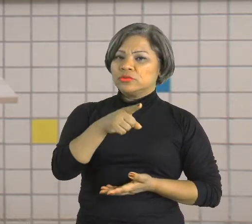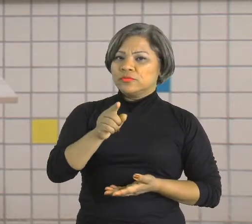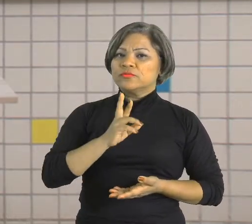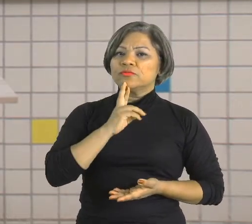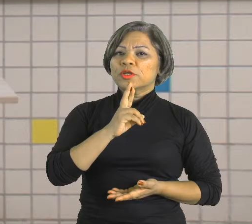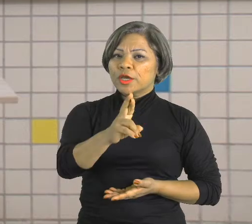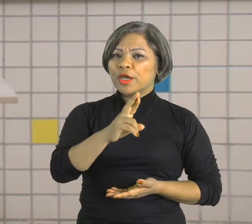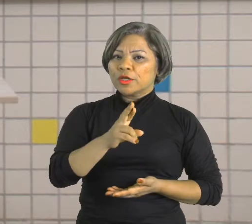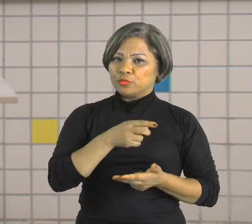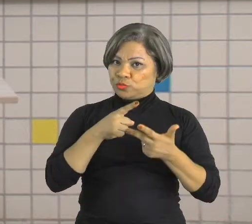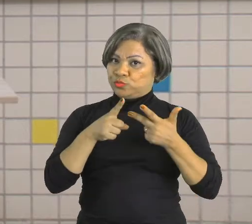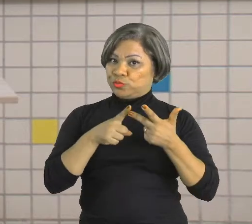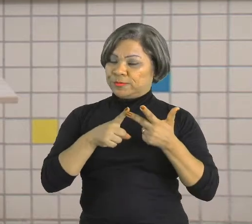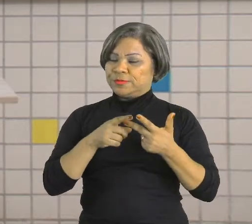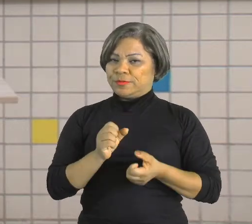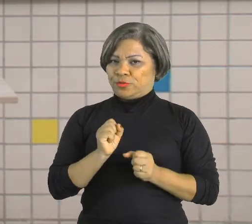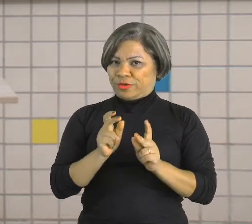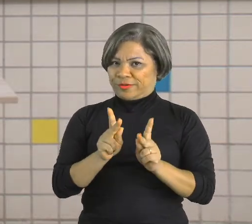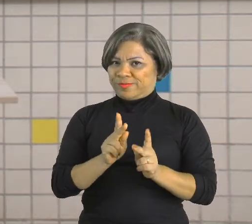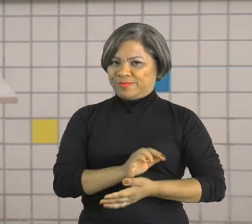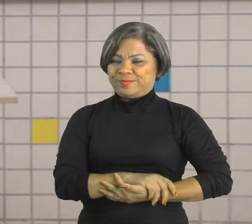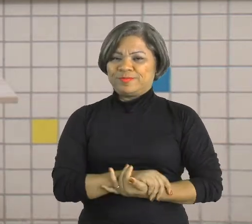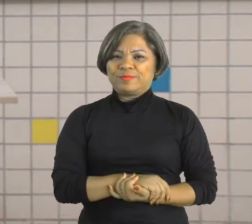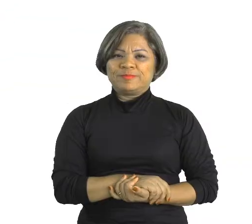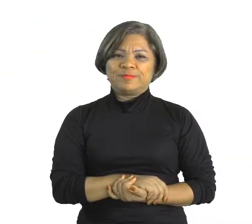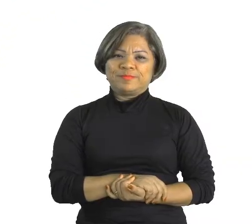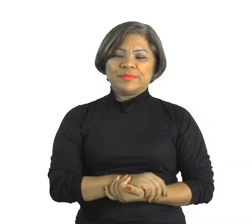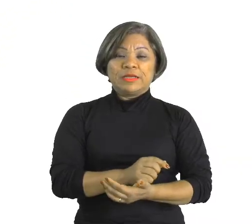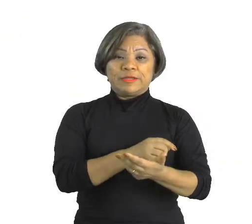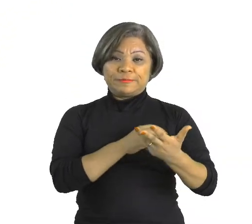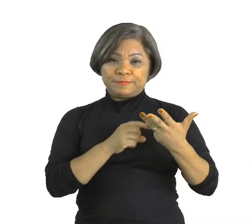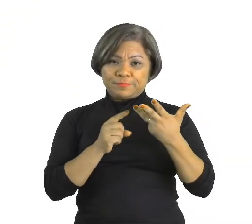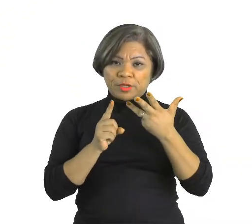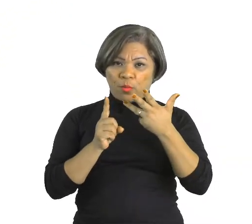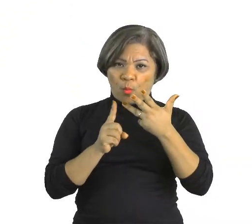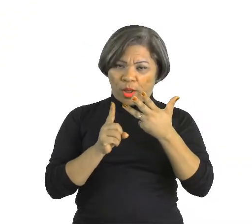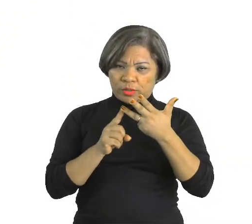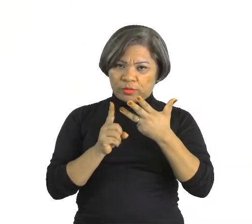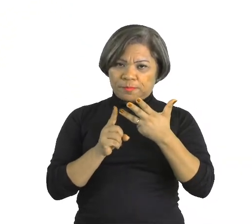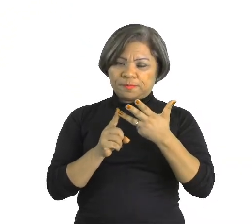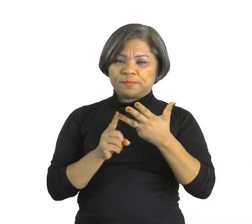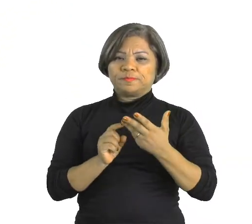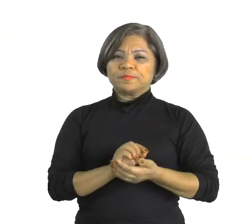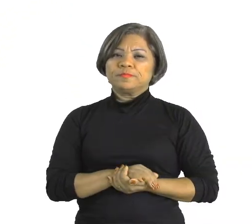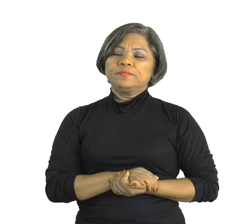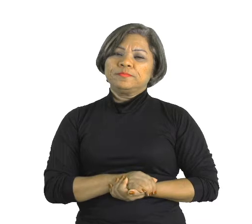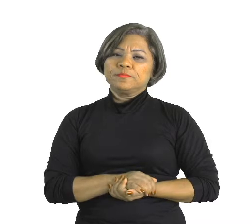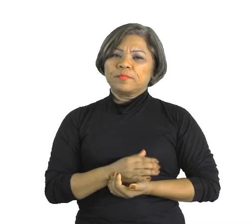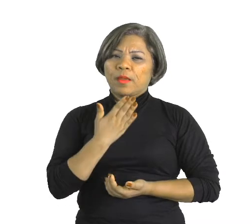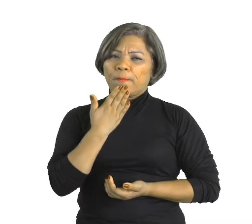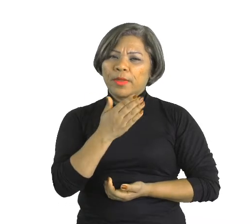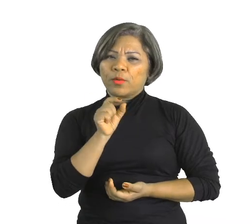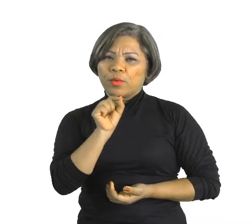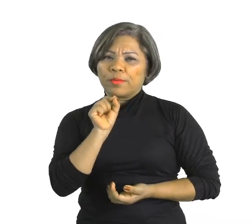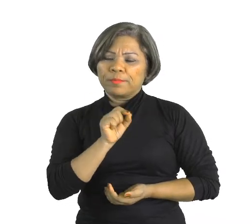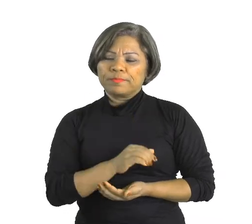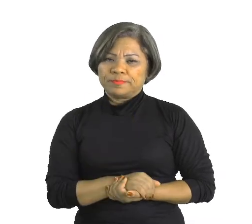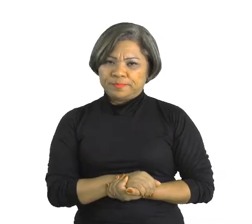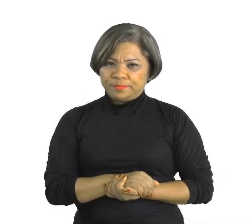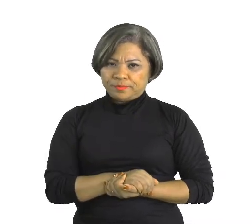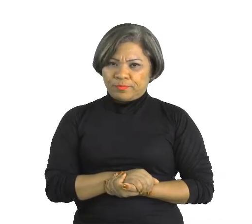a número 3, ok? Questão 4. A questão 4 pede o seguinte: o